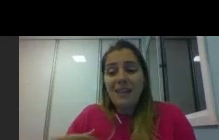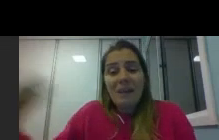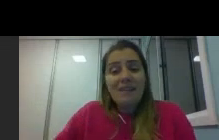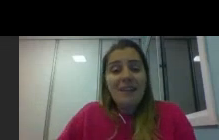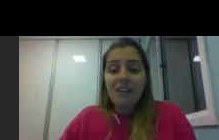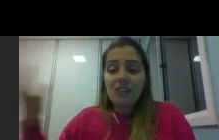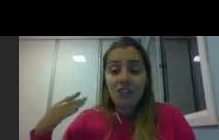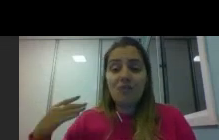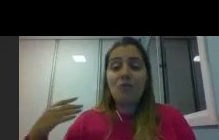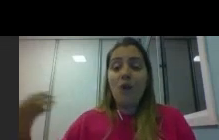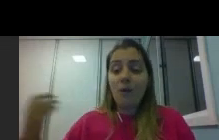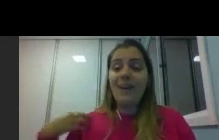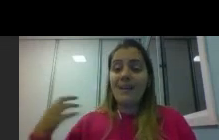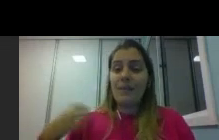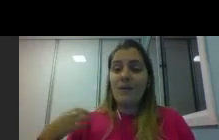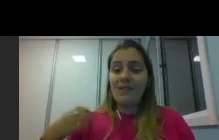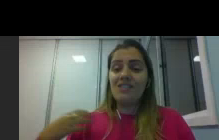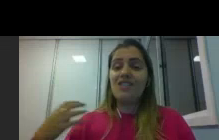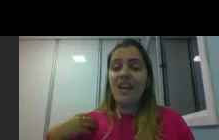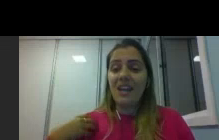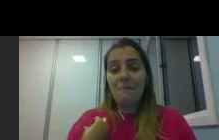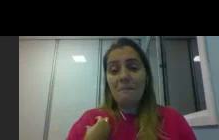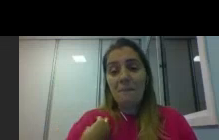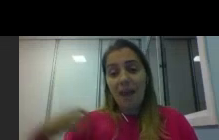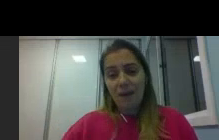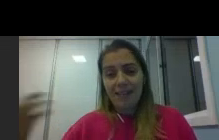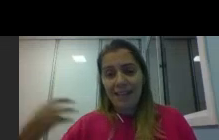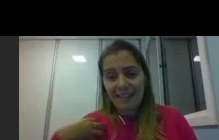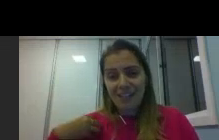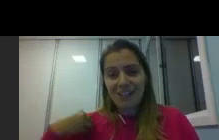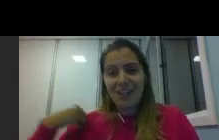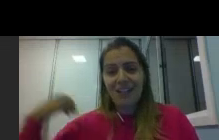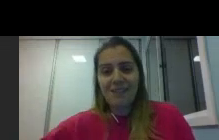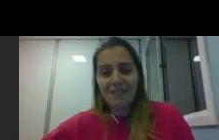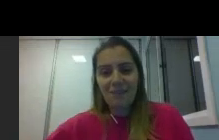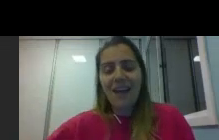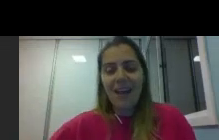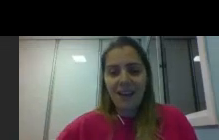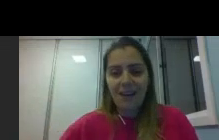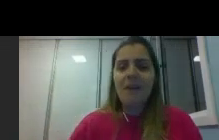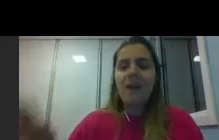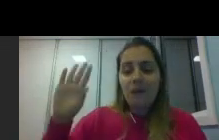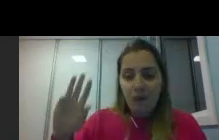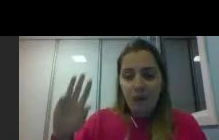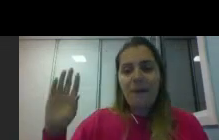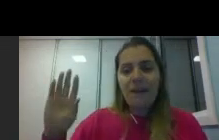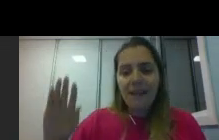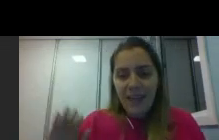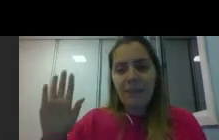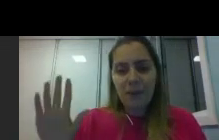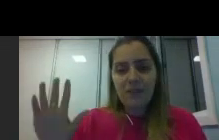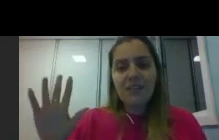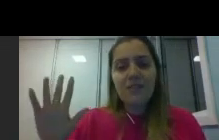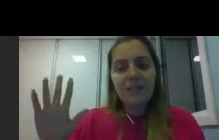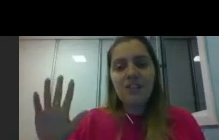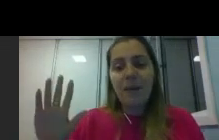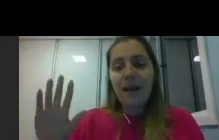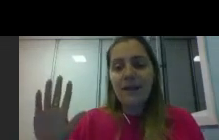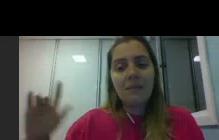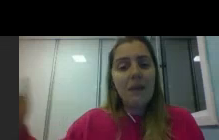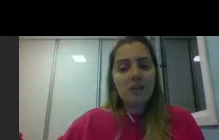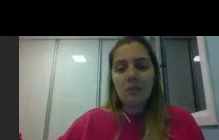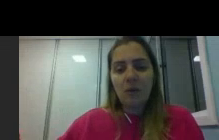Mas, independente disso, como ela recebeu esse gene meu, essa característica que eu passei para ela, foi para que ela produzisse